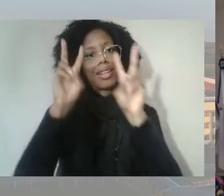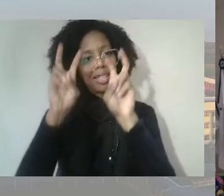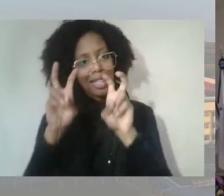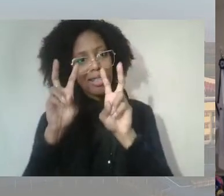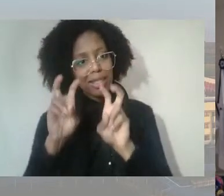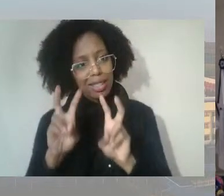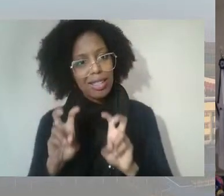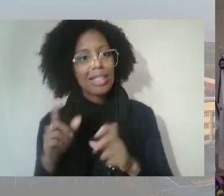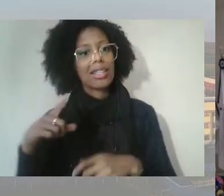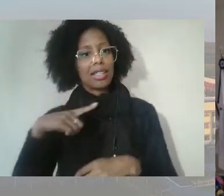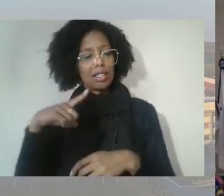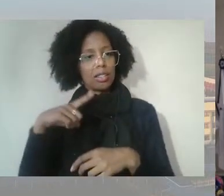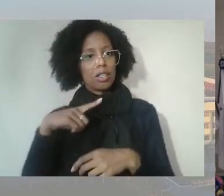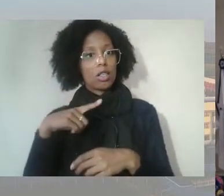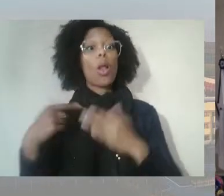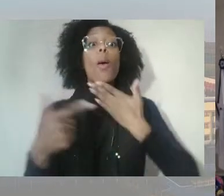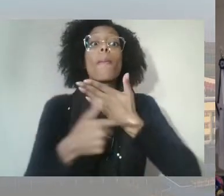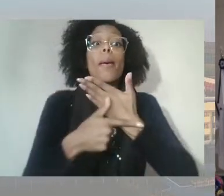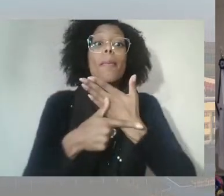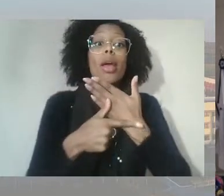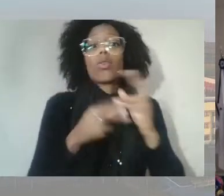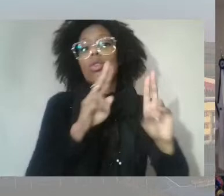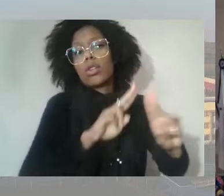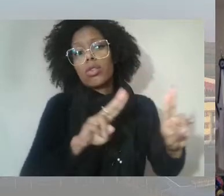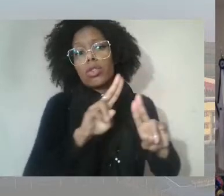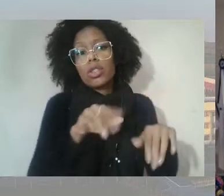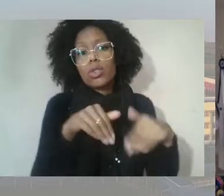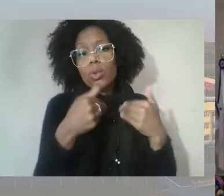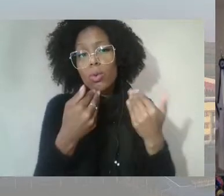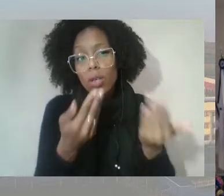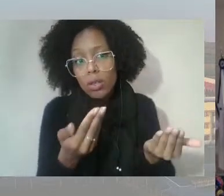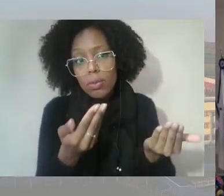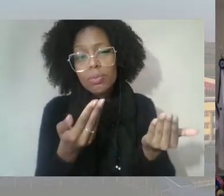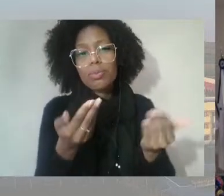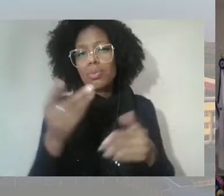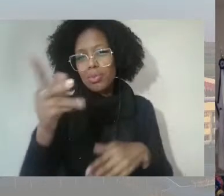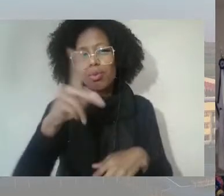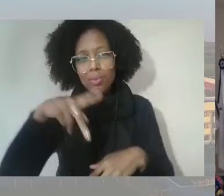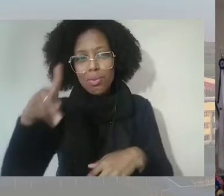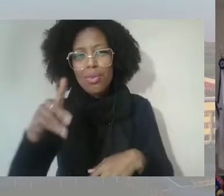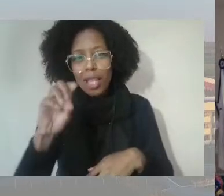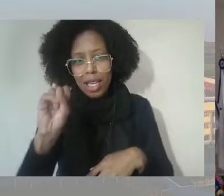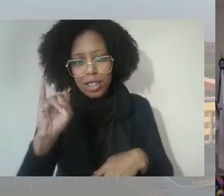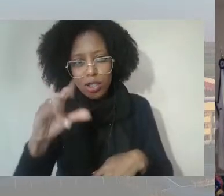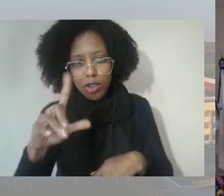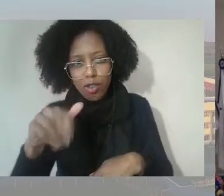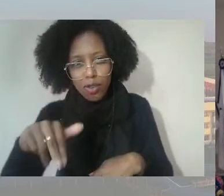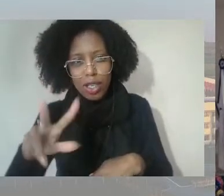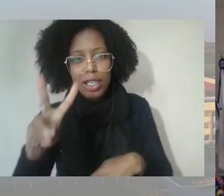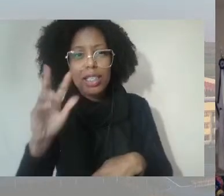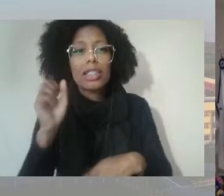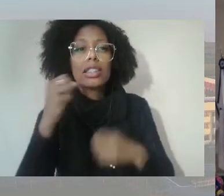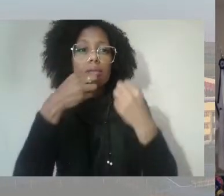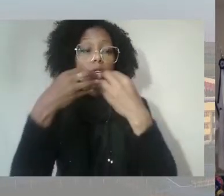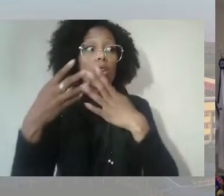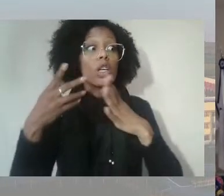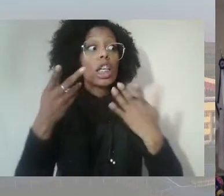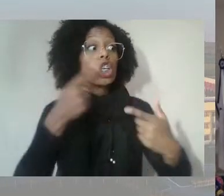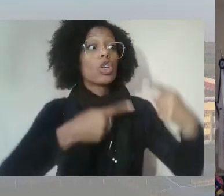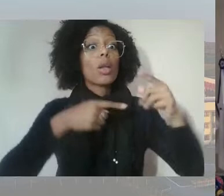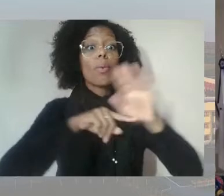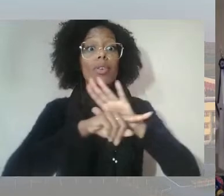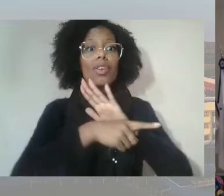o papel da universidade, como nos lembrou aqui a professora Silvana, que é aprofundar esses debates para torná-los educativos.